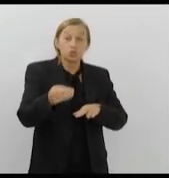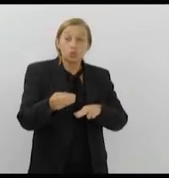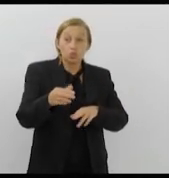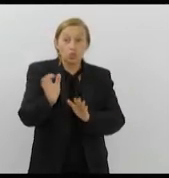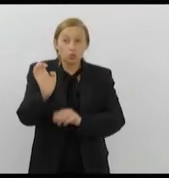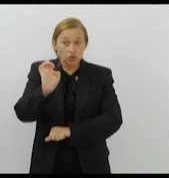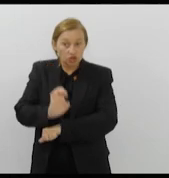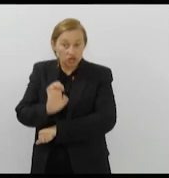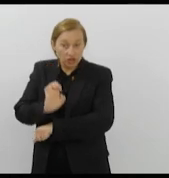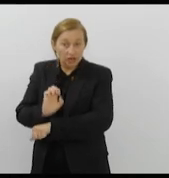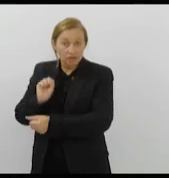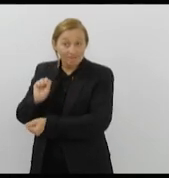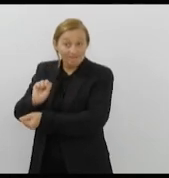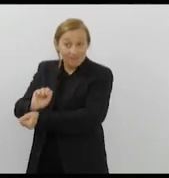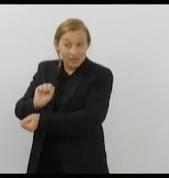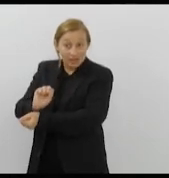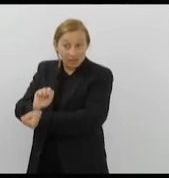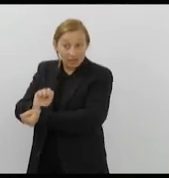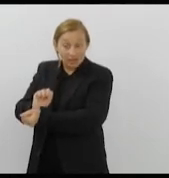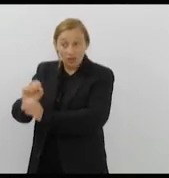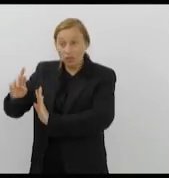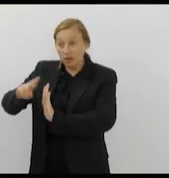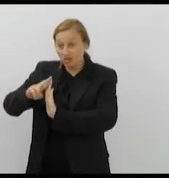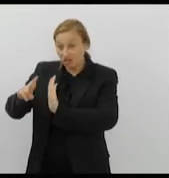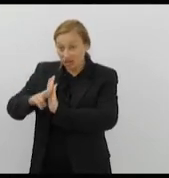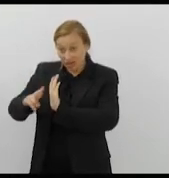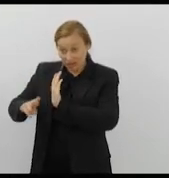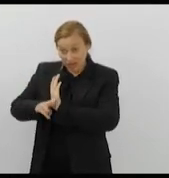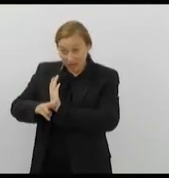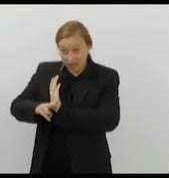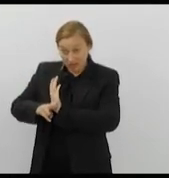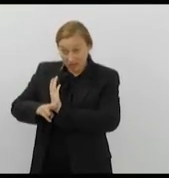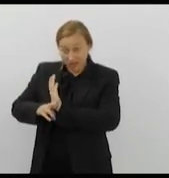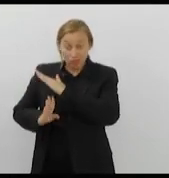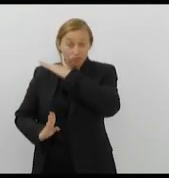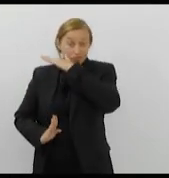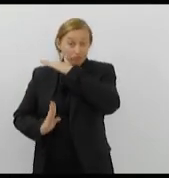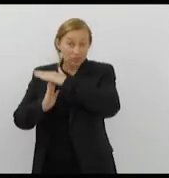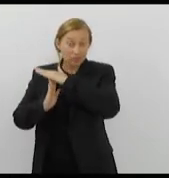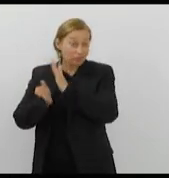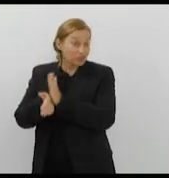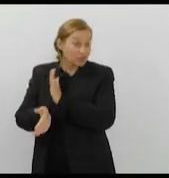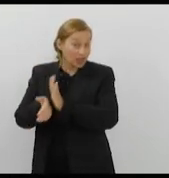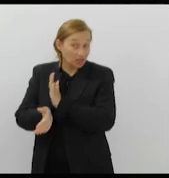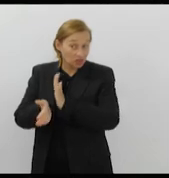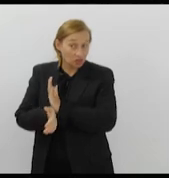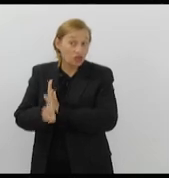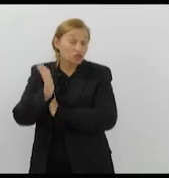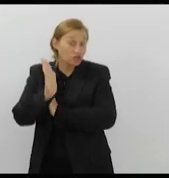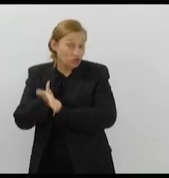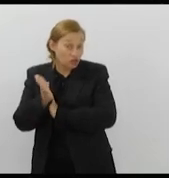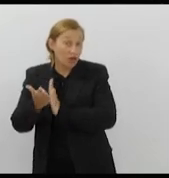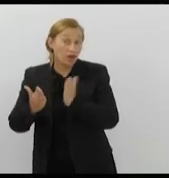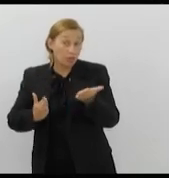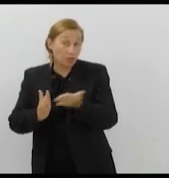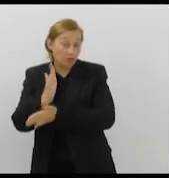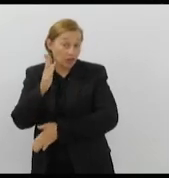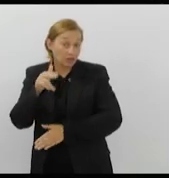ficaria preso com as regras do teto de gastos, que já hoje está aprovado na